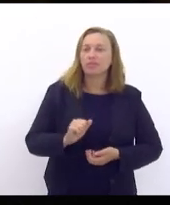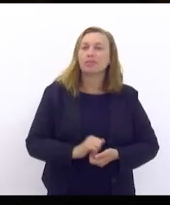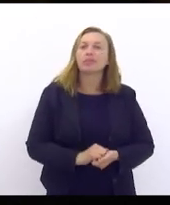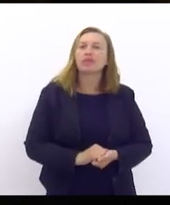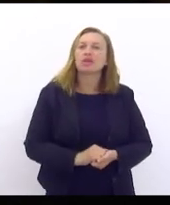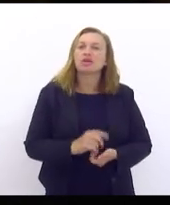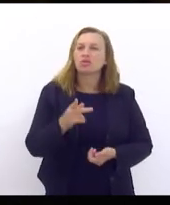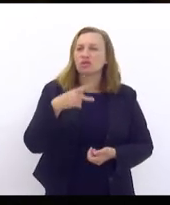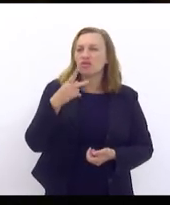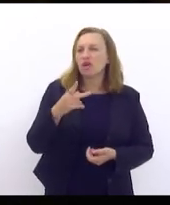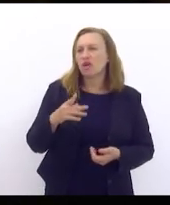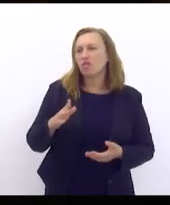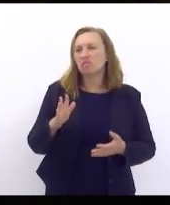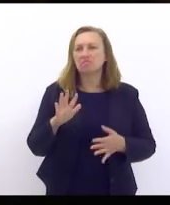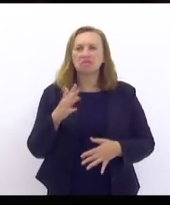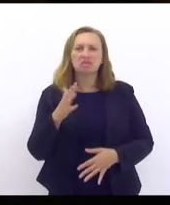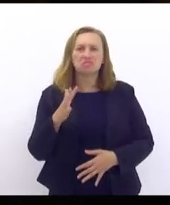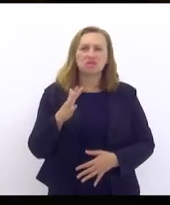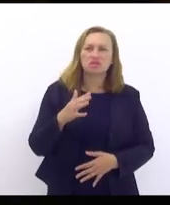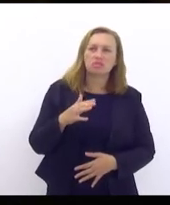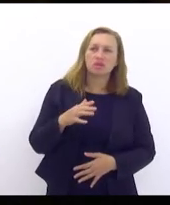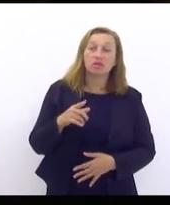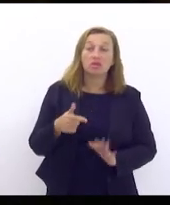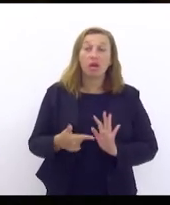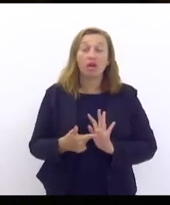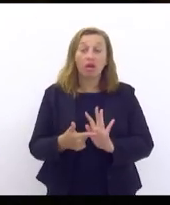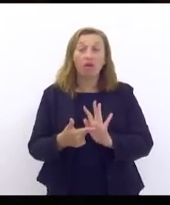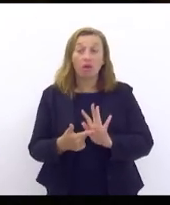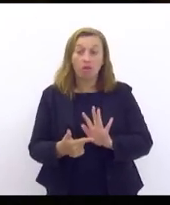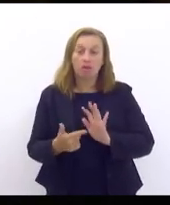quando eu falo dessa estimativa, ela está aqui, ó,